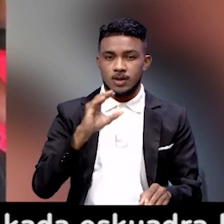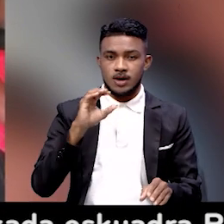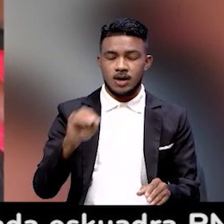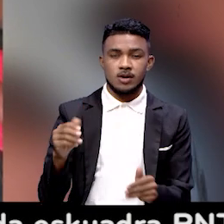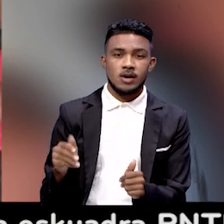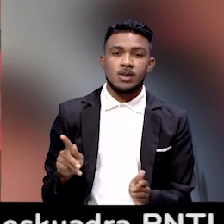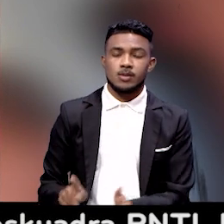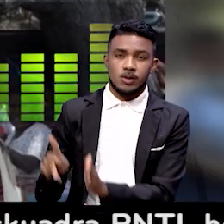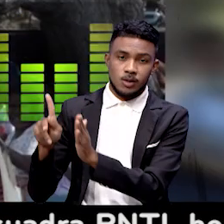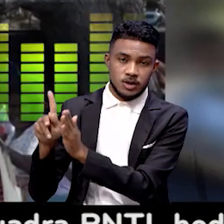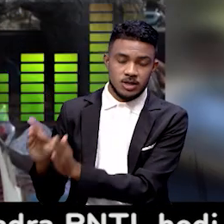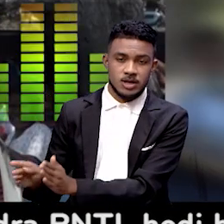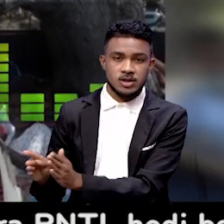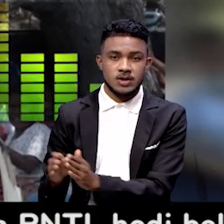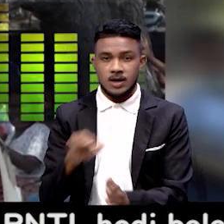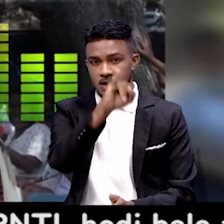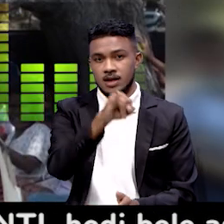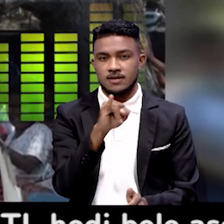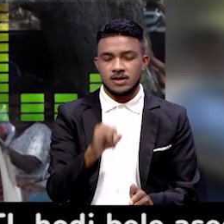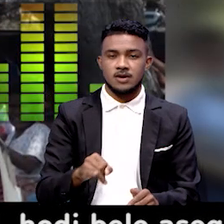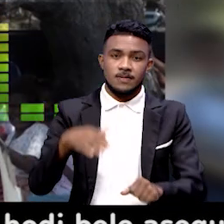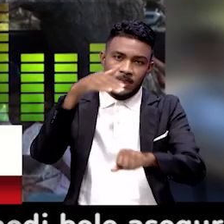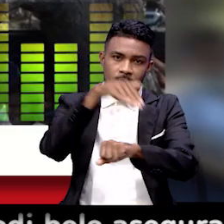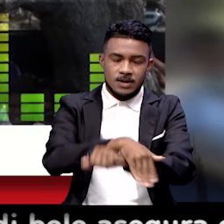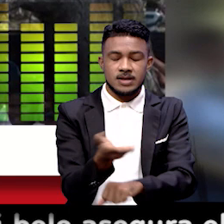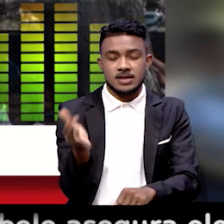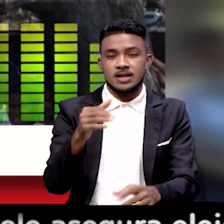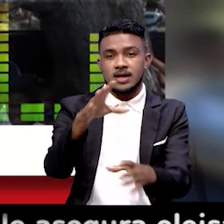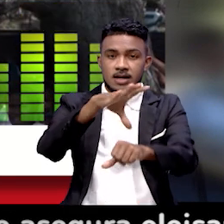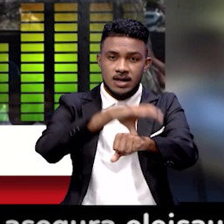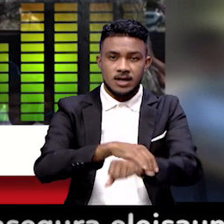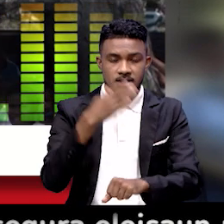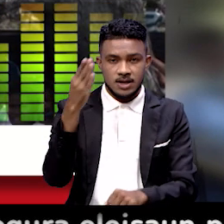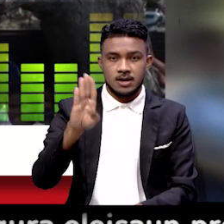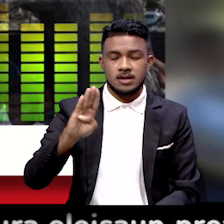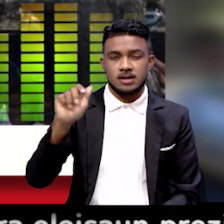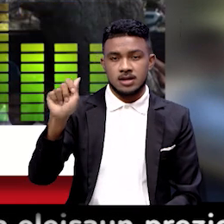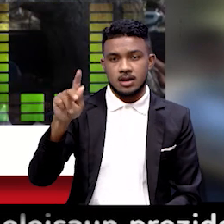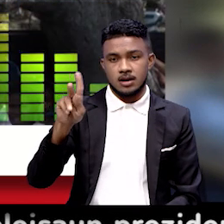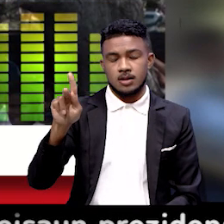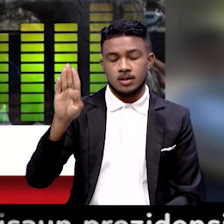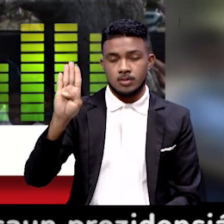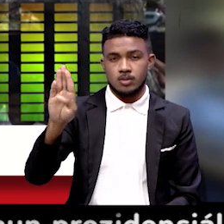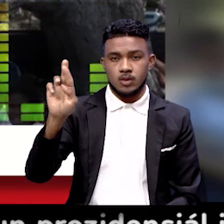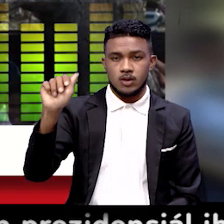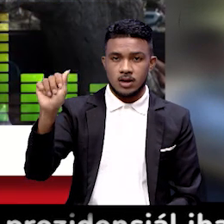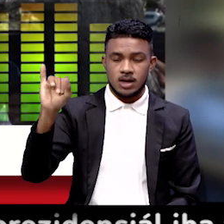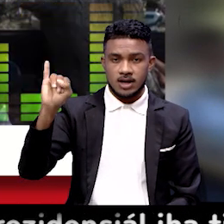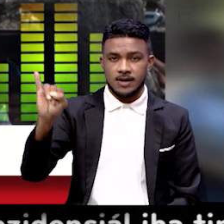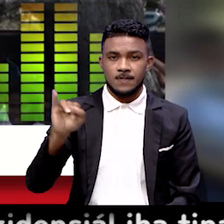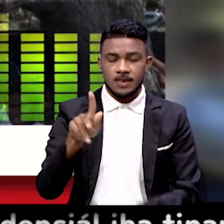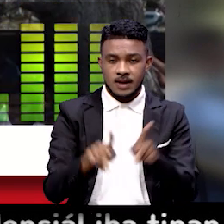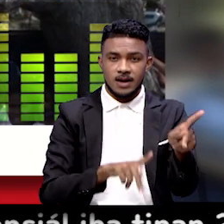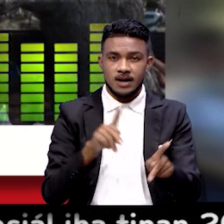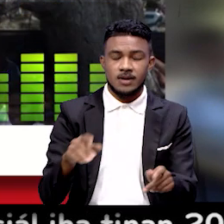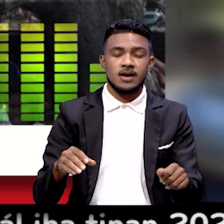processo de identificação. O Ricalan, cercar a área sobrainha, depois de tudo madrugada, total de cercar,